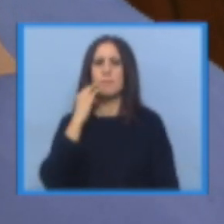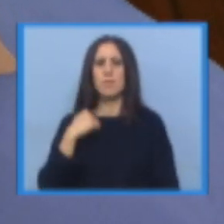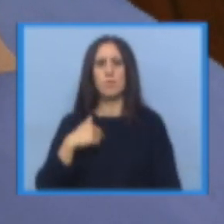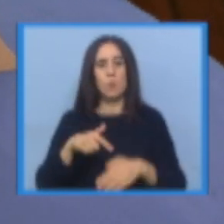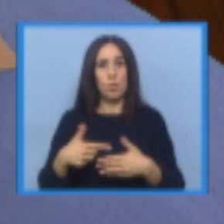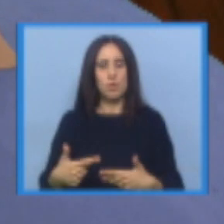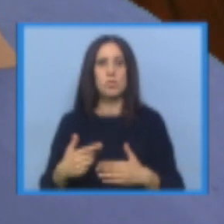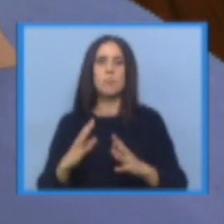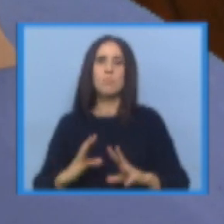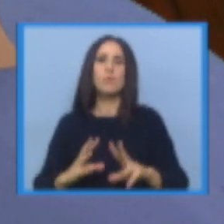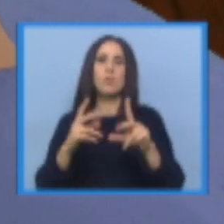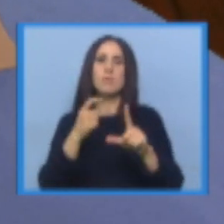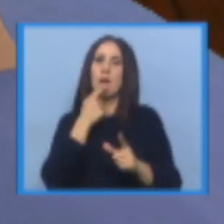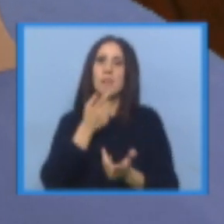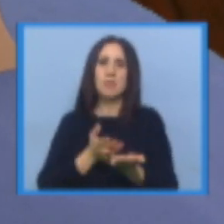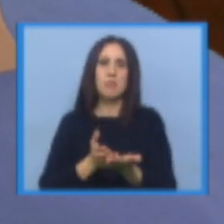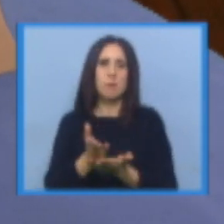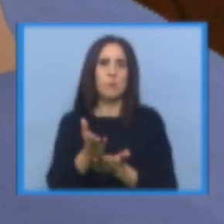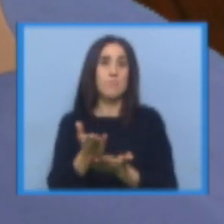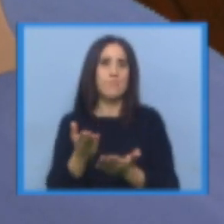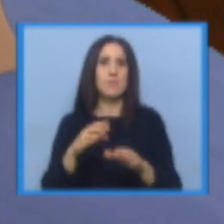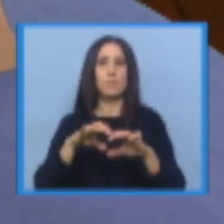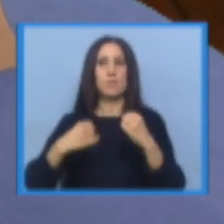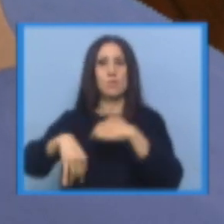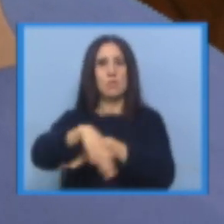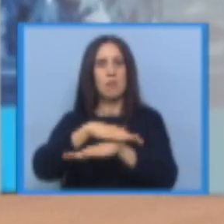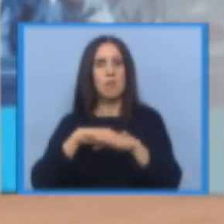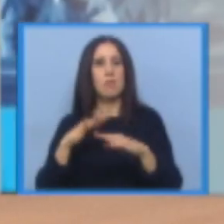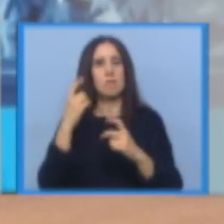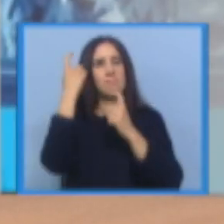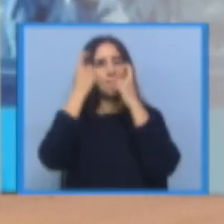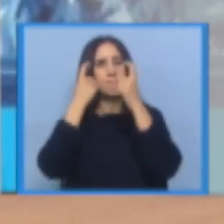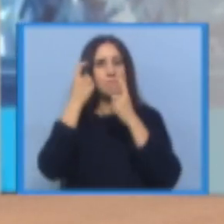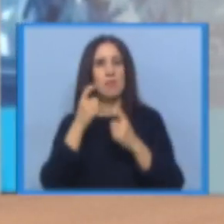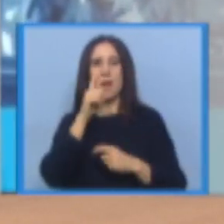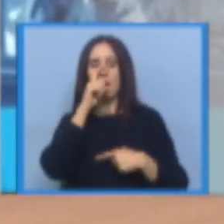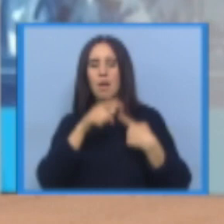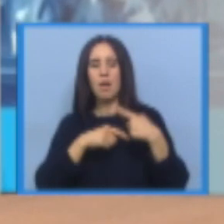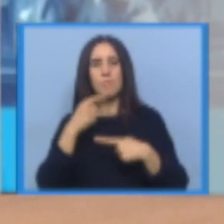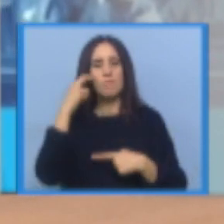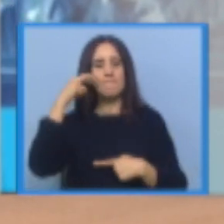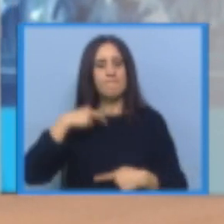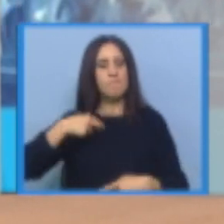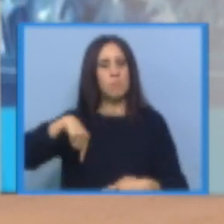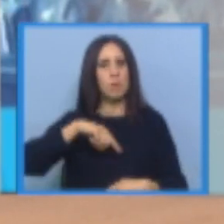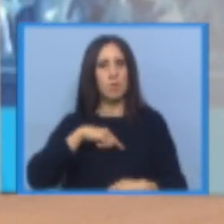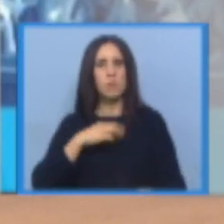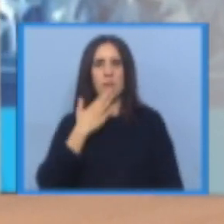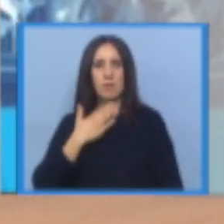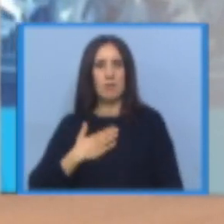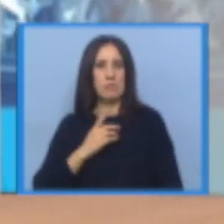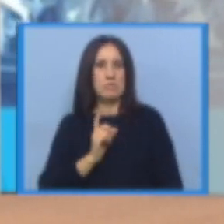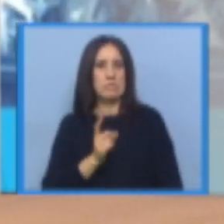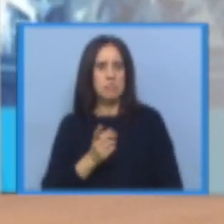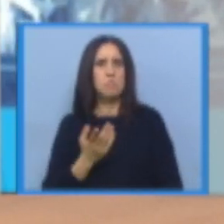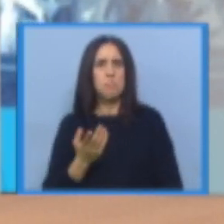na continuidade, não é? Das condições da sociedade, dos processos de reflexão, dos nossos hábitos intelectuais, levam a isso. Quer dizer,